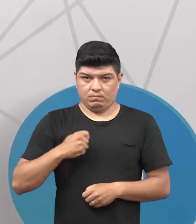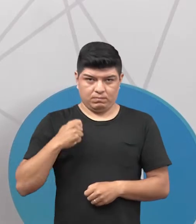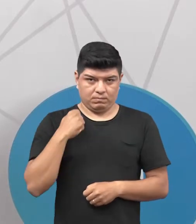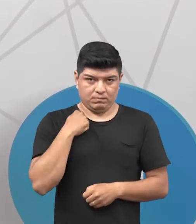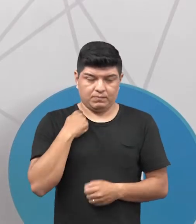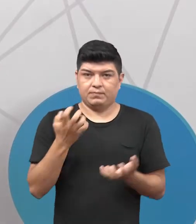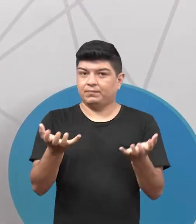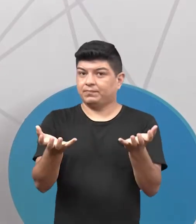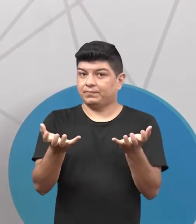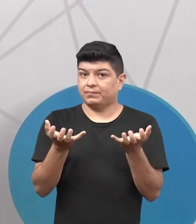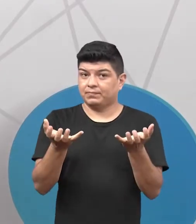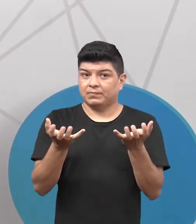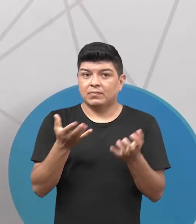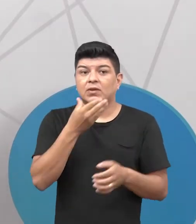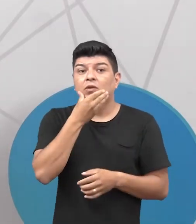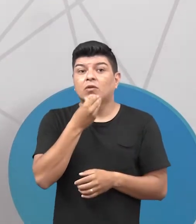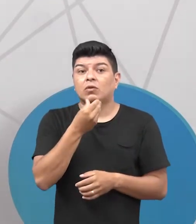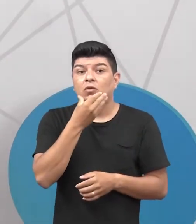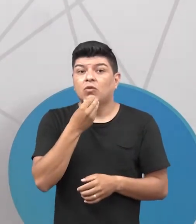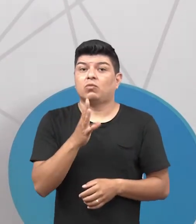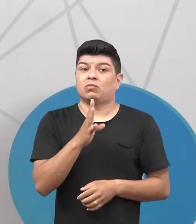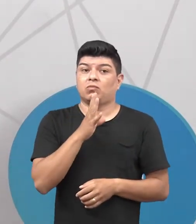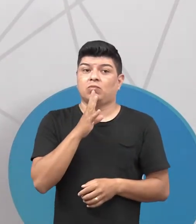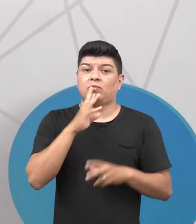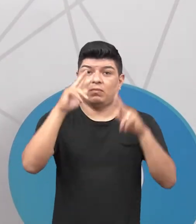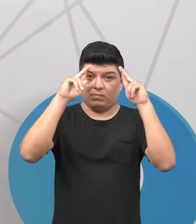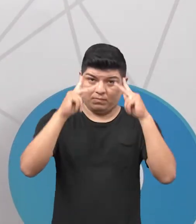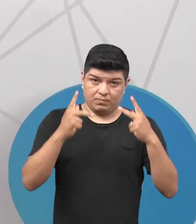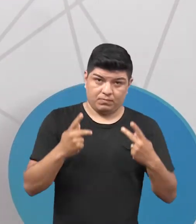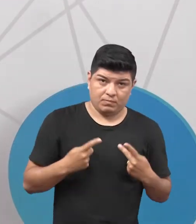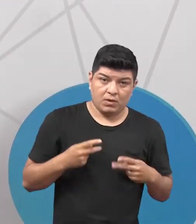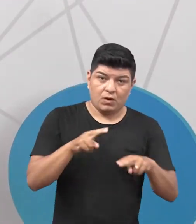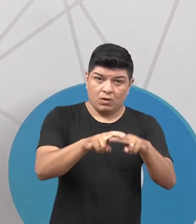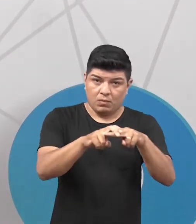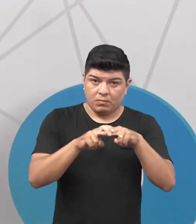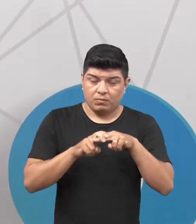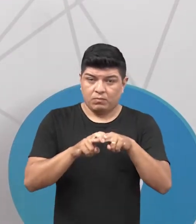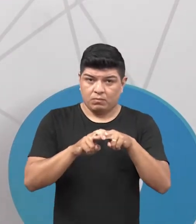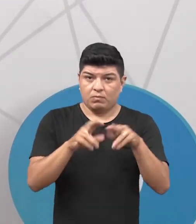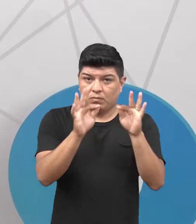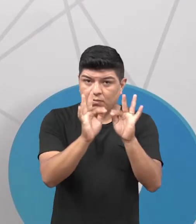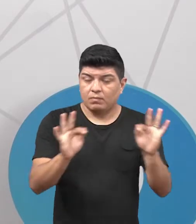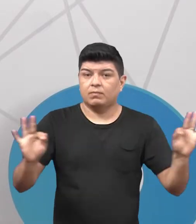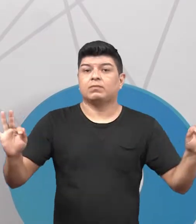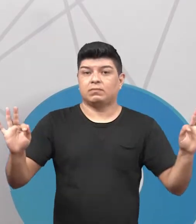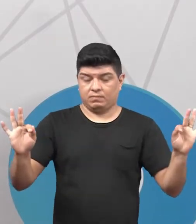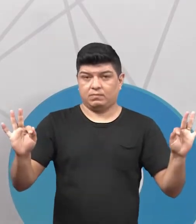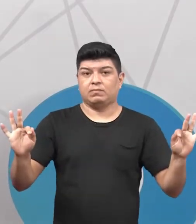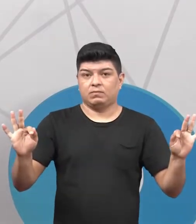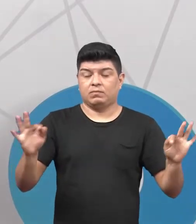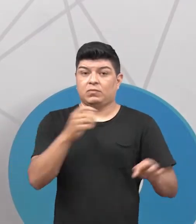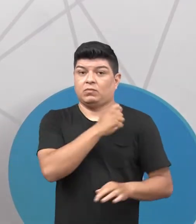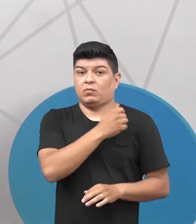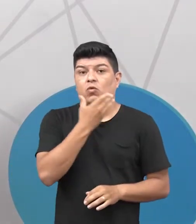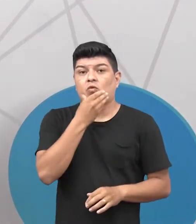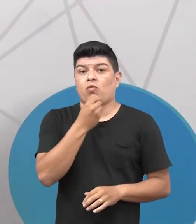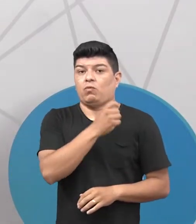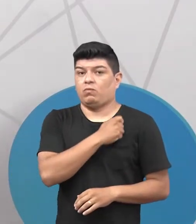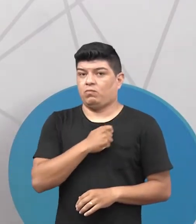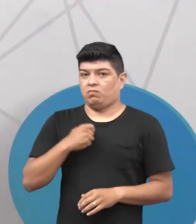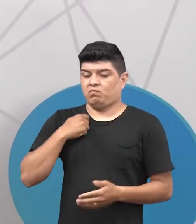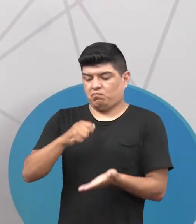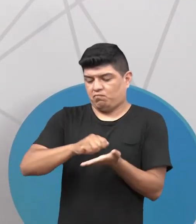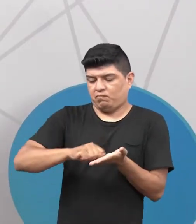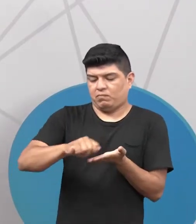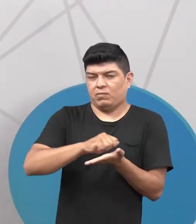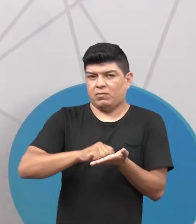querer que o homem conheça a si mesmo. Por isso, uma frase também atribuída a ele, já que Sócrates não escreveu nada,